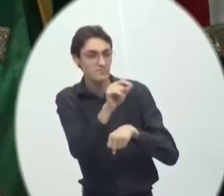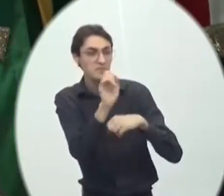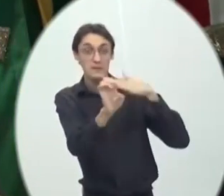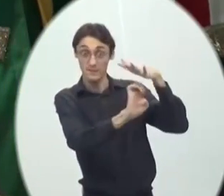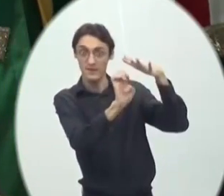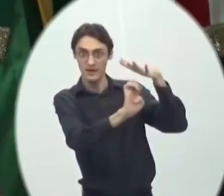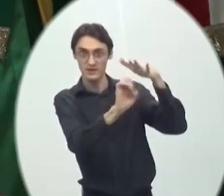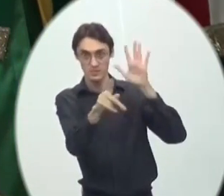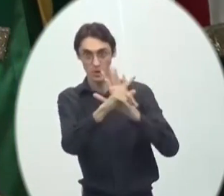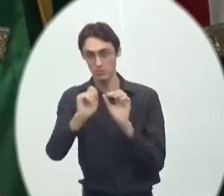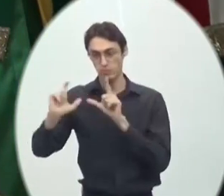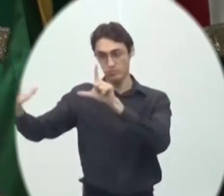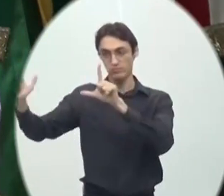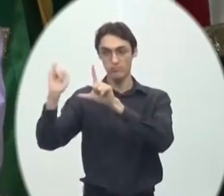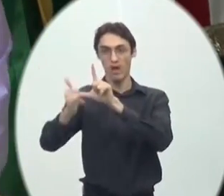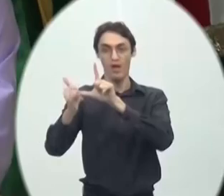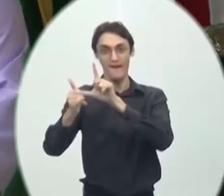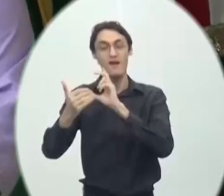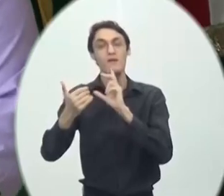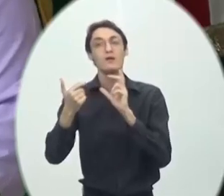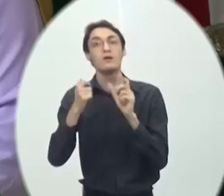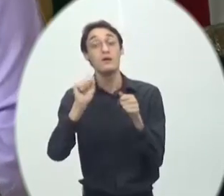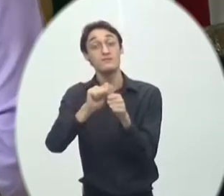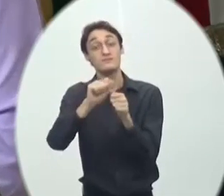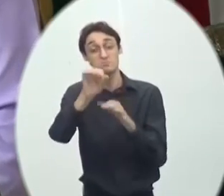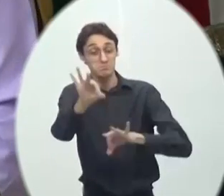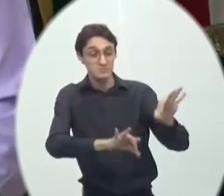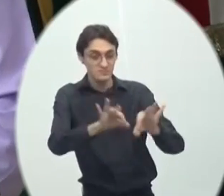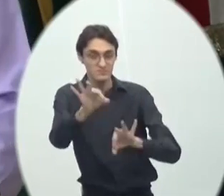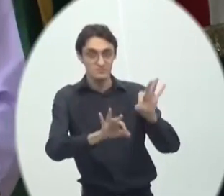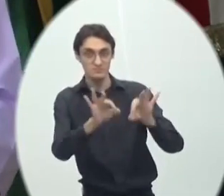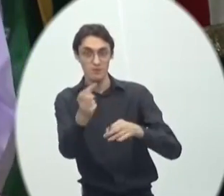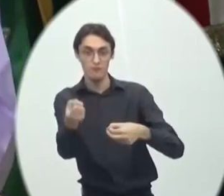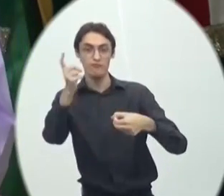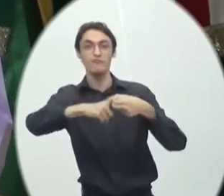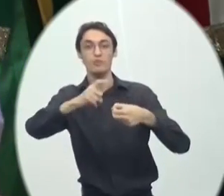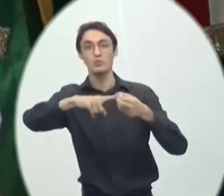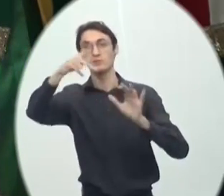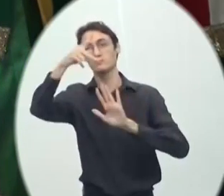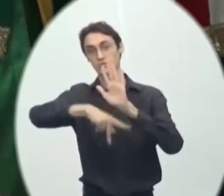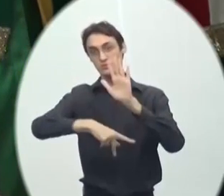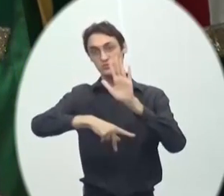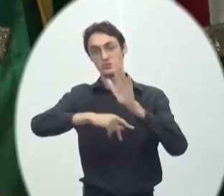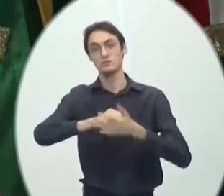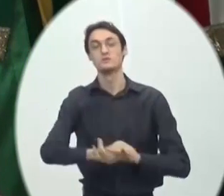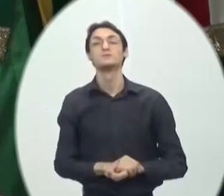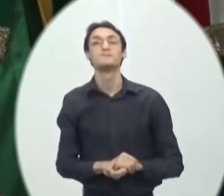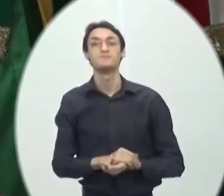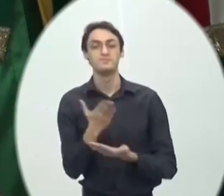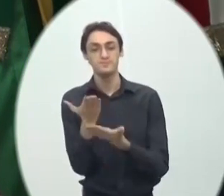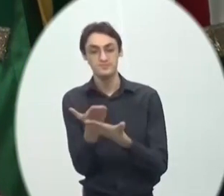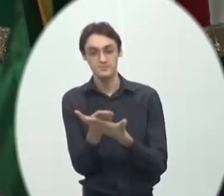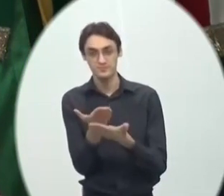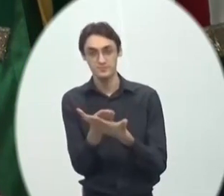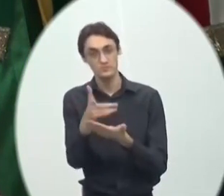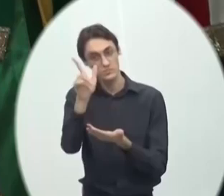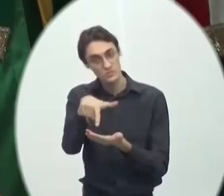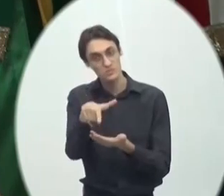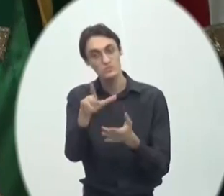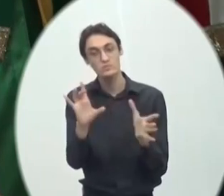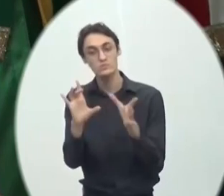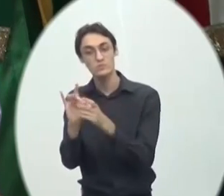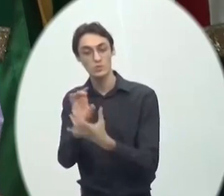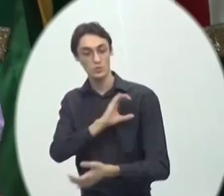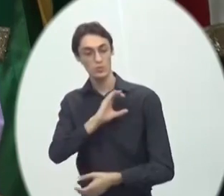outdoor para fazer, então, retomar esse projeto de estudo, né, juntamente com a